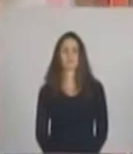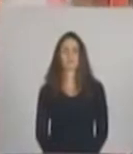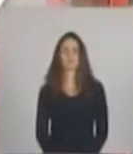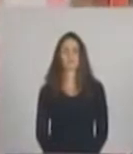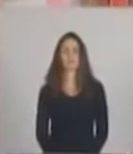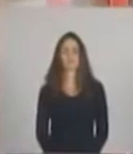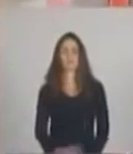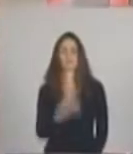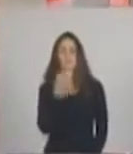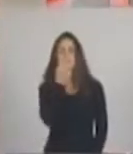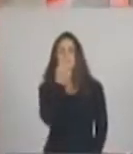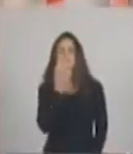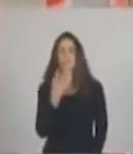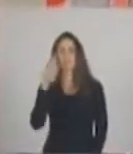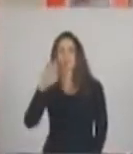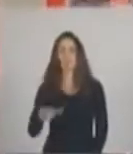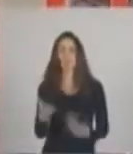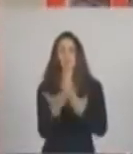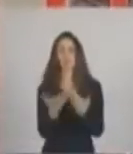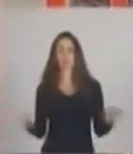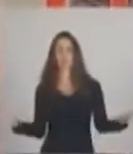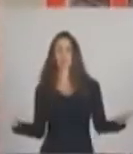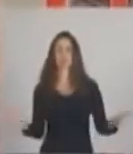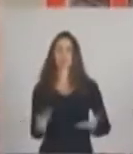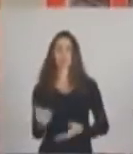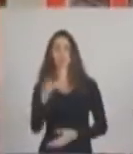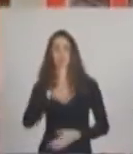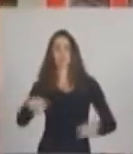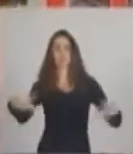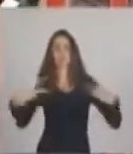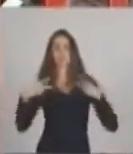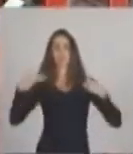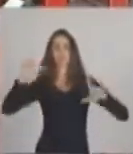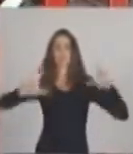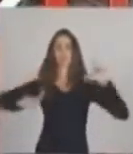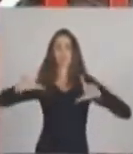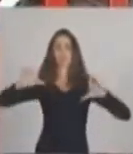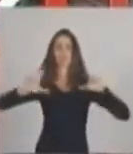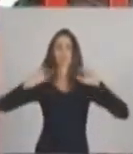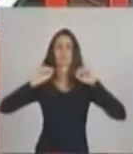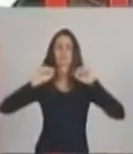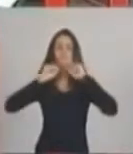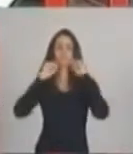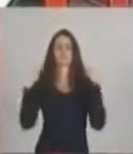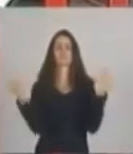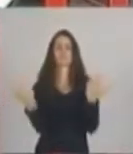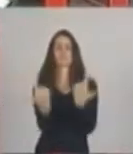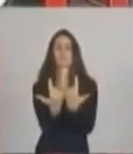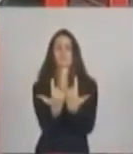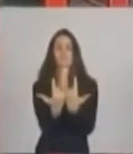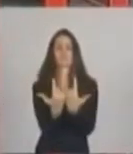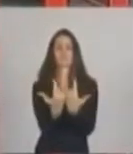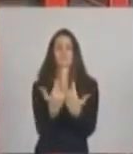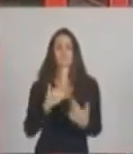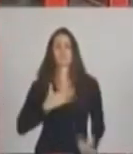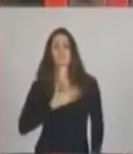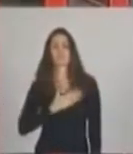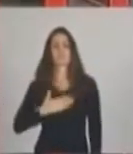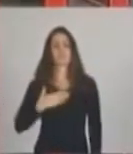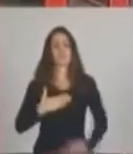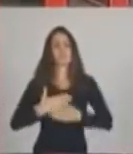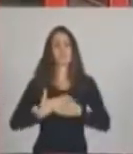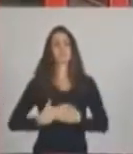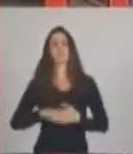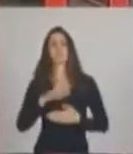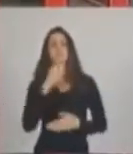Senhor presidente, muito bom dia, muito boa tarde a todos que nos assistem agora aqui na TV Assembleia. Prazer muito grande iniciarmos mais